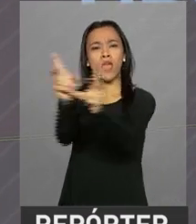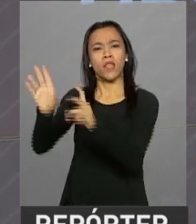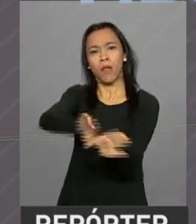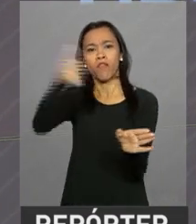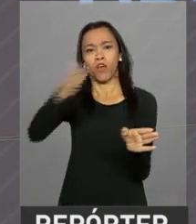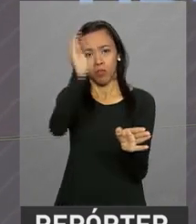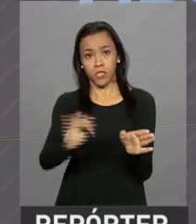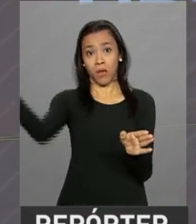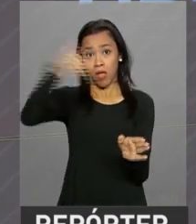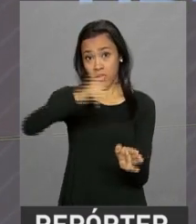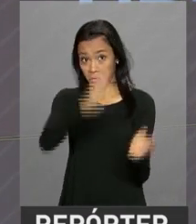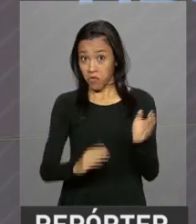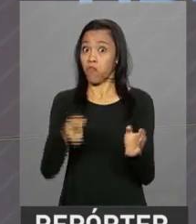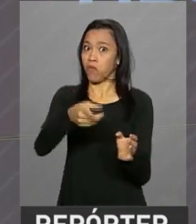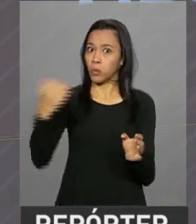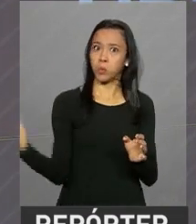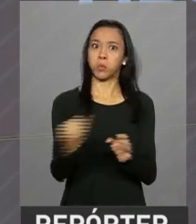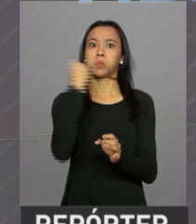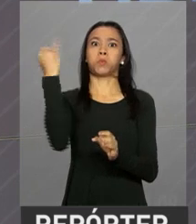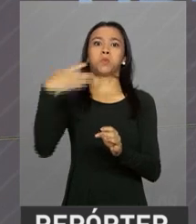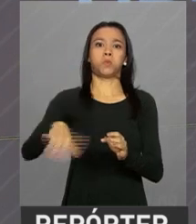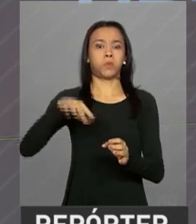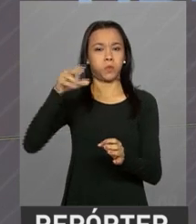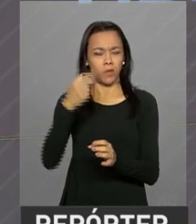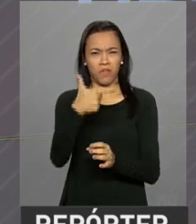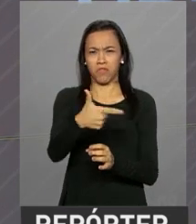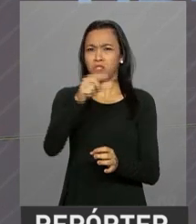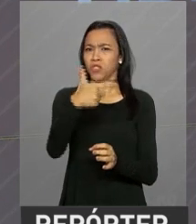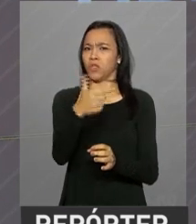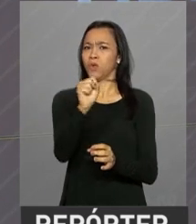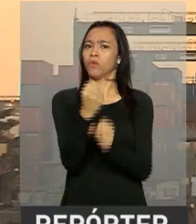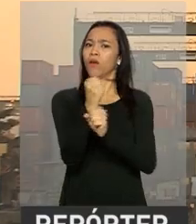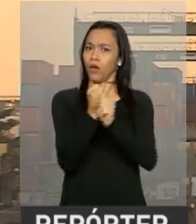para um primeiro semestre desde o início da série histórica, há 28 anos.